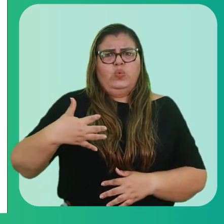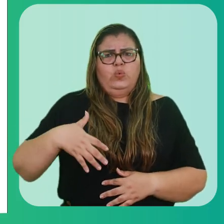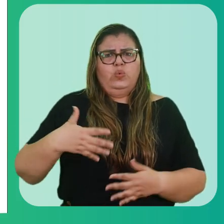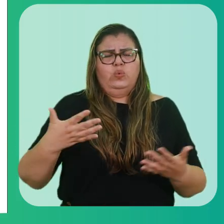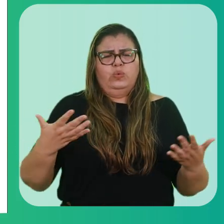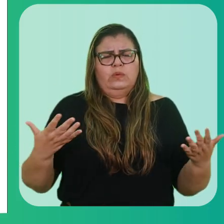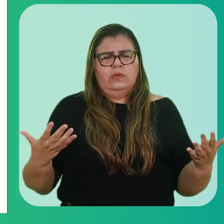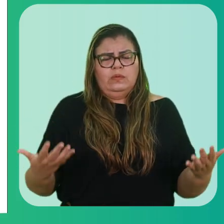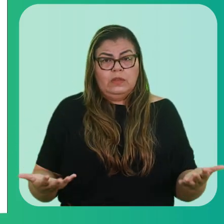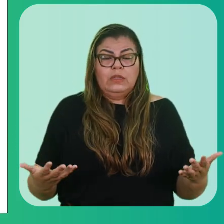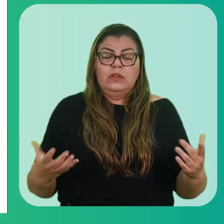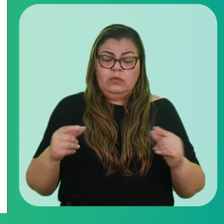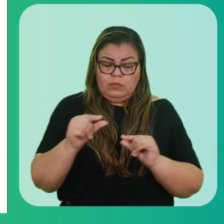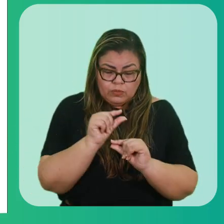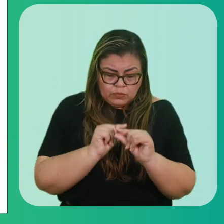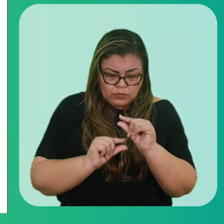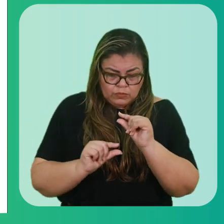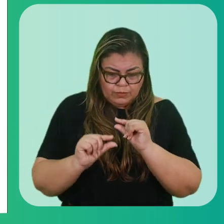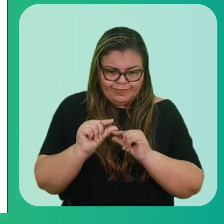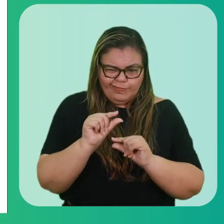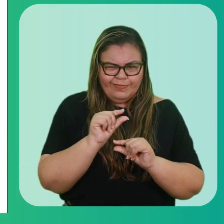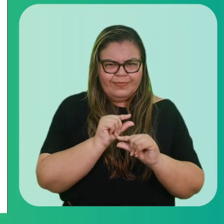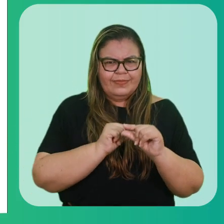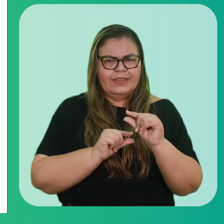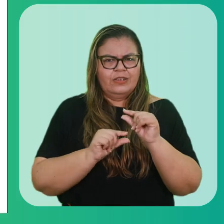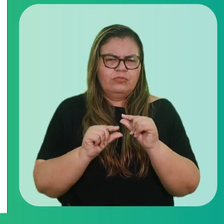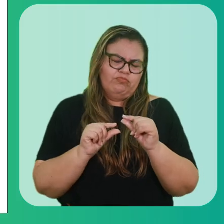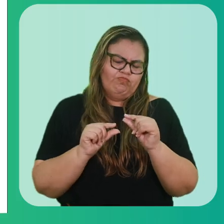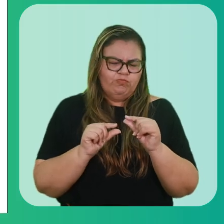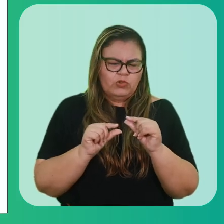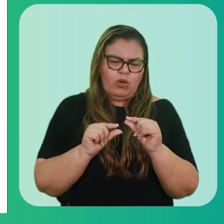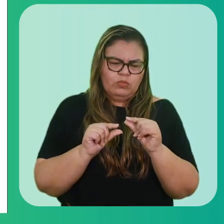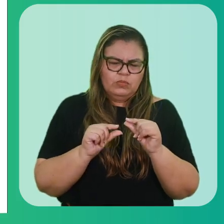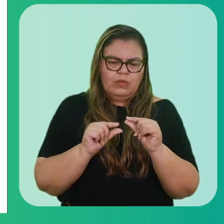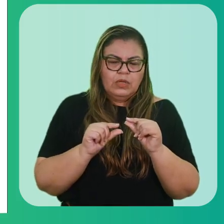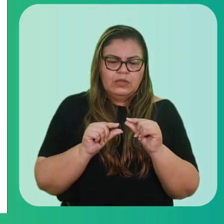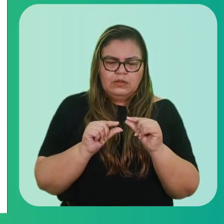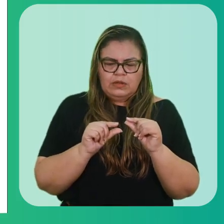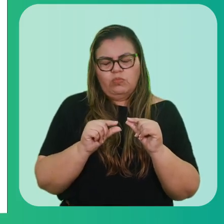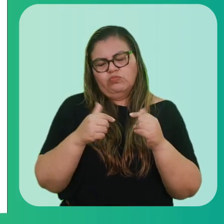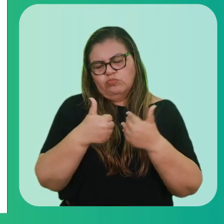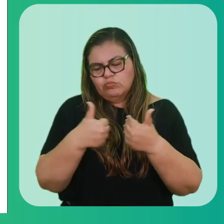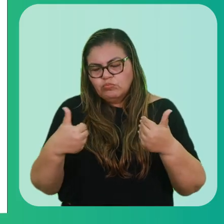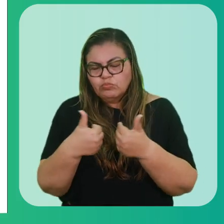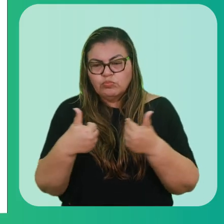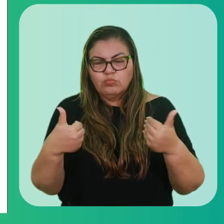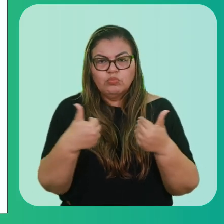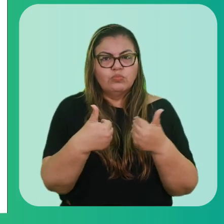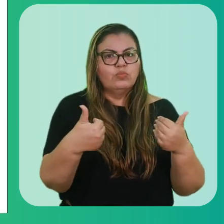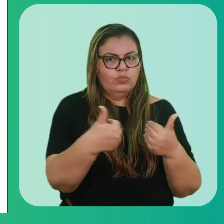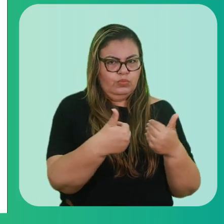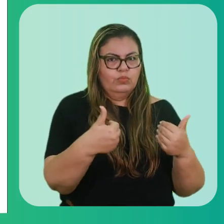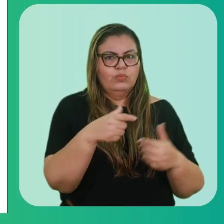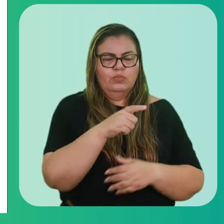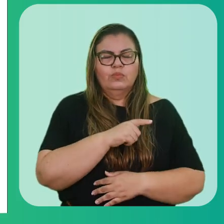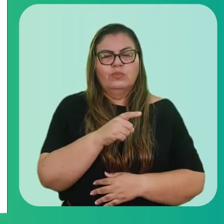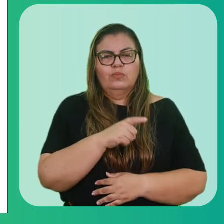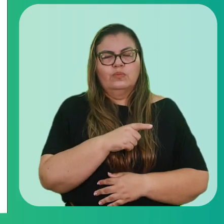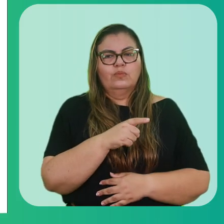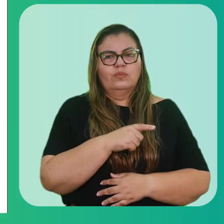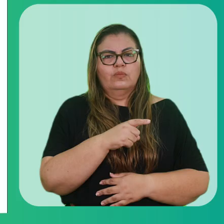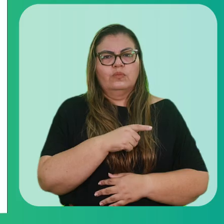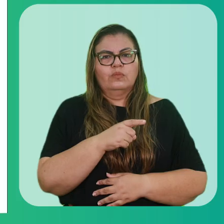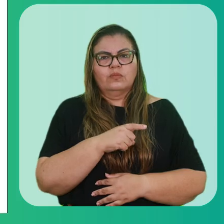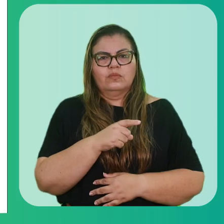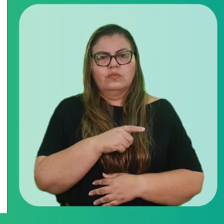da partícula. Então dá para admitir que as partículas estão suficientemente separadas para que não haja nenhuma interação de atração ou